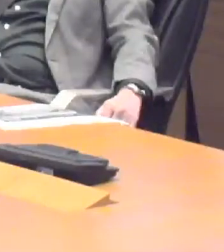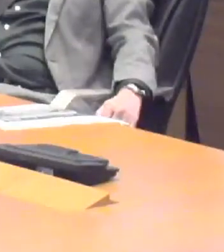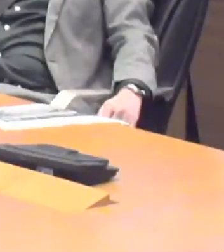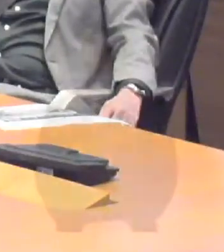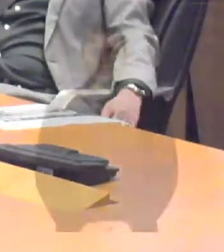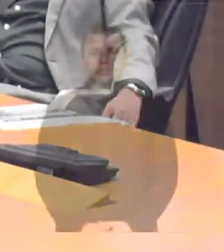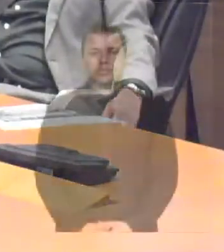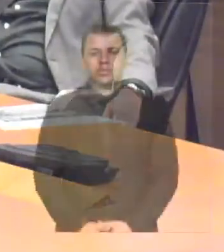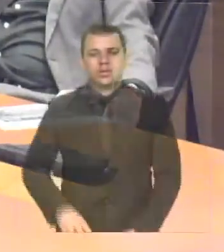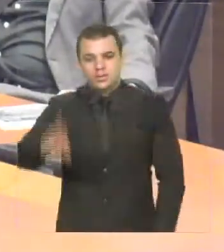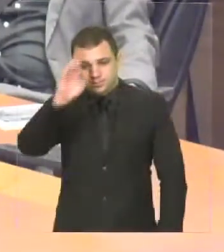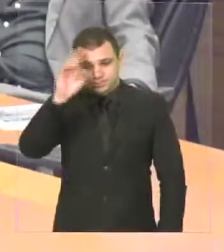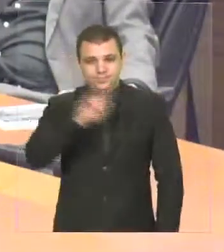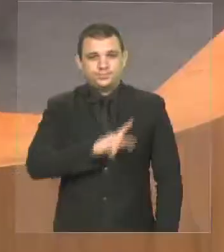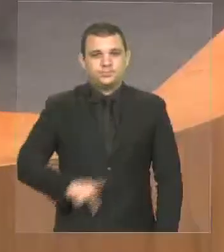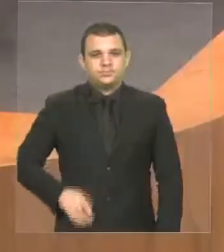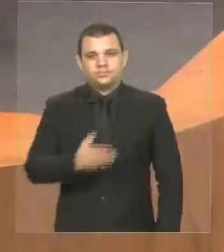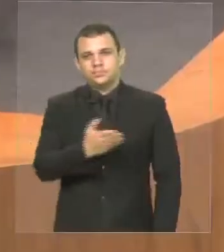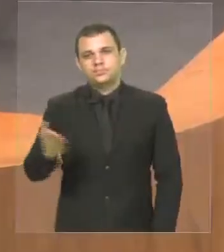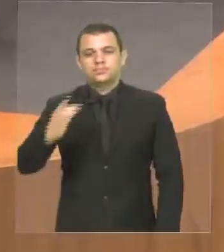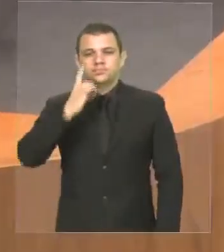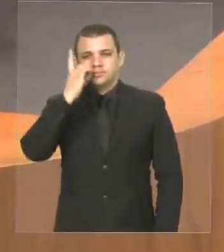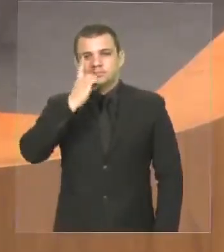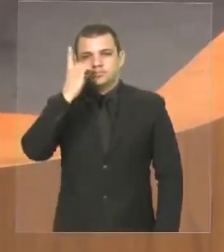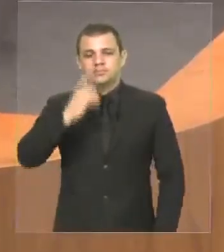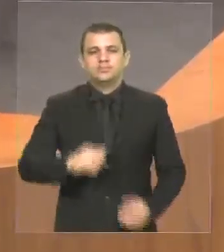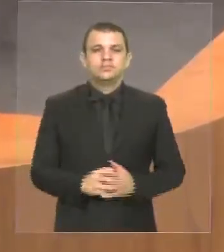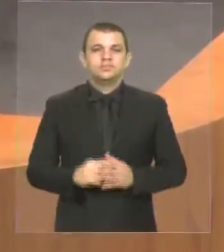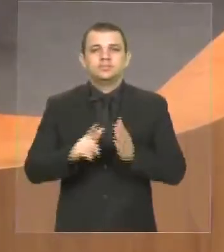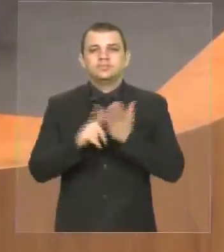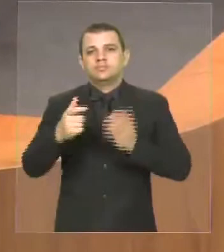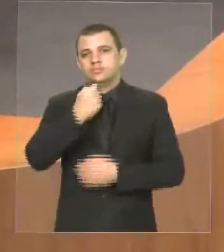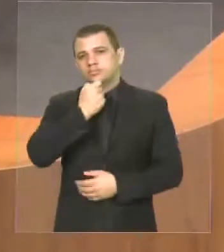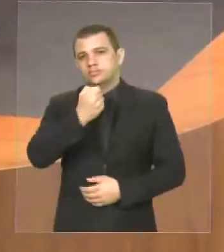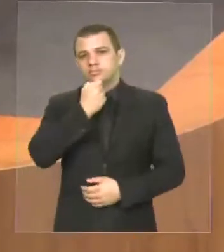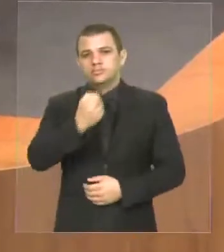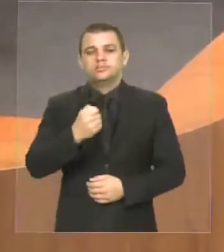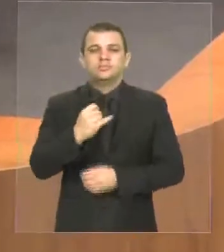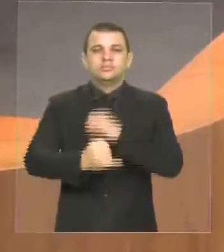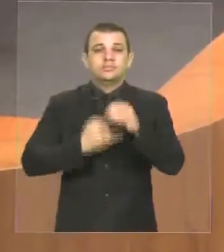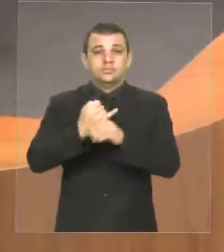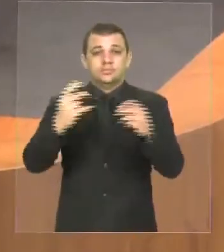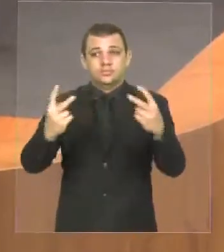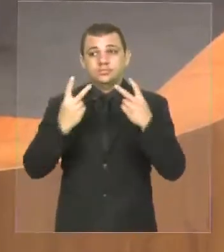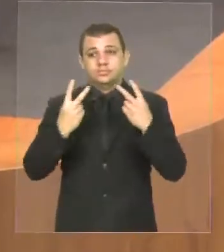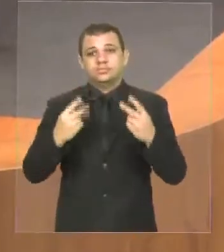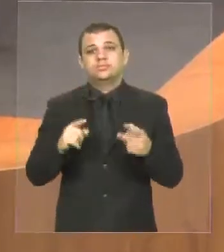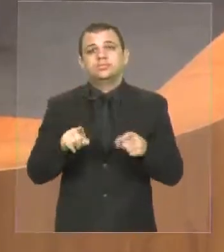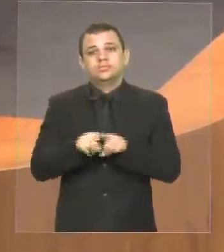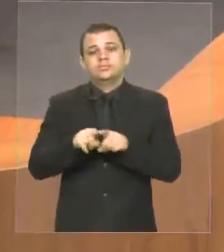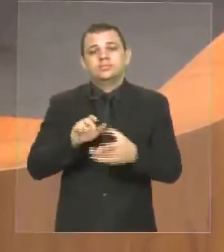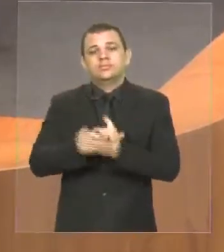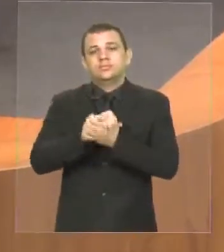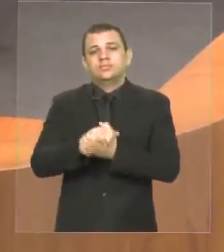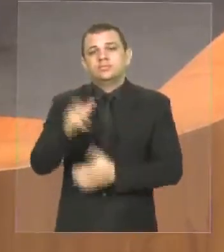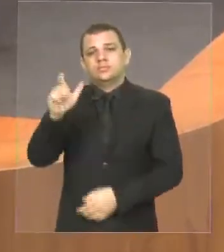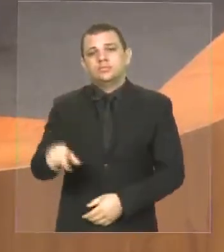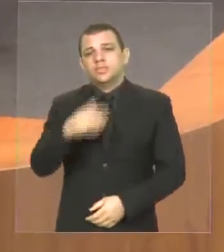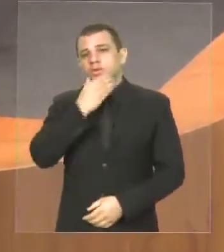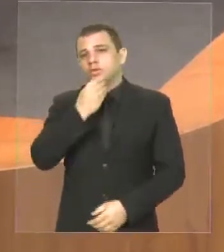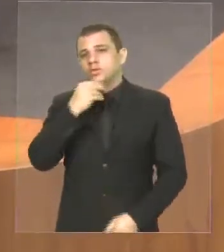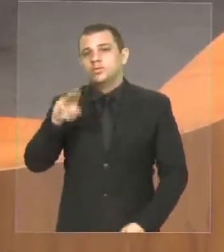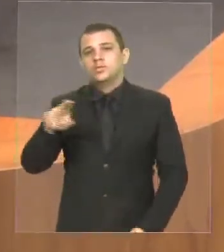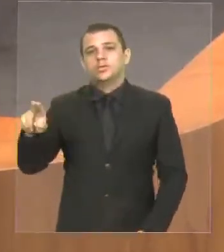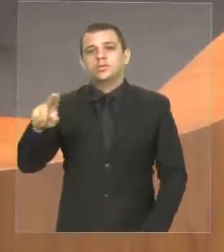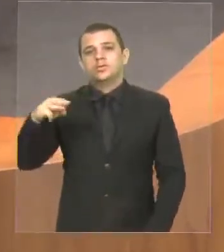Senhor presidente, senhores deputados, imprensa, internauta, eu queria cumprimentar nosso colega Marcelo